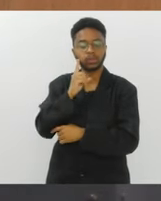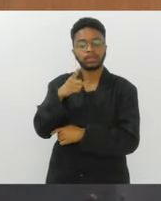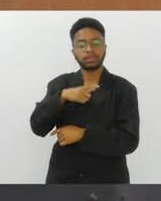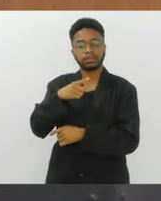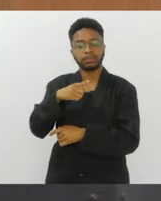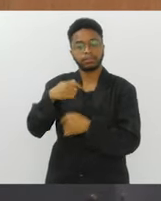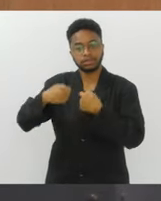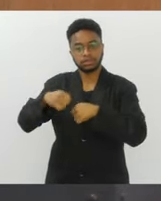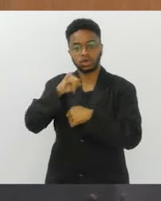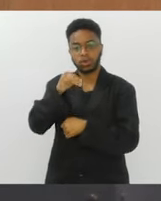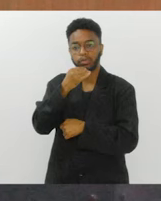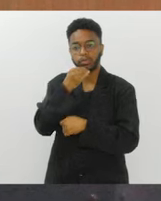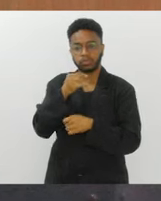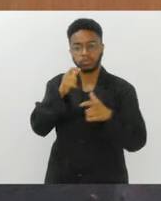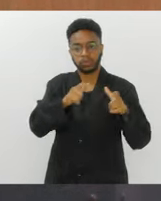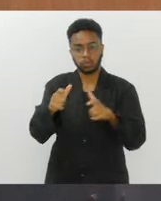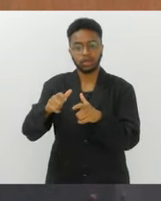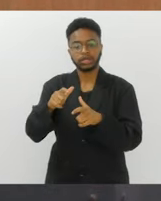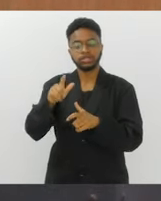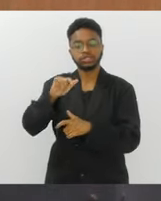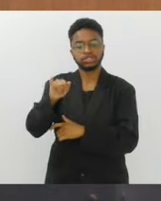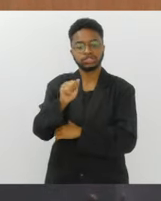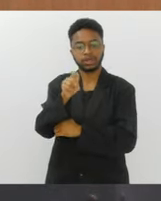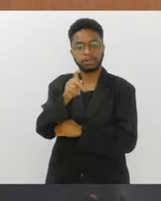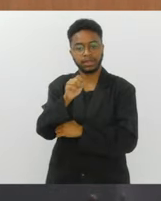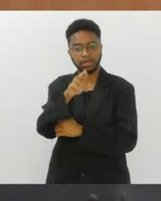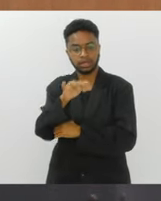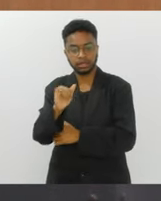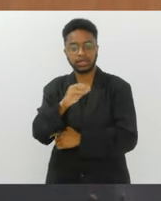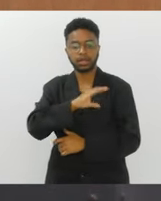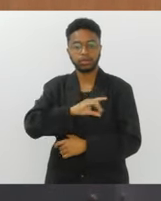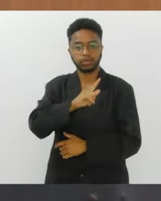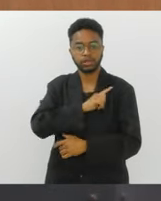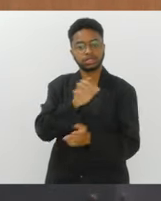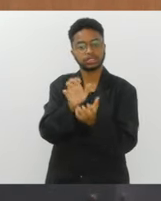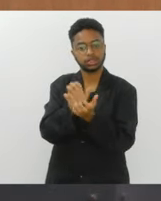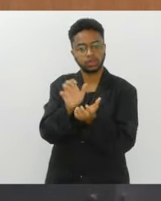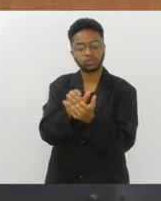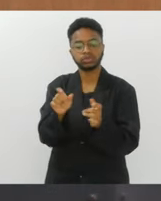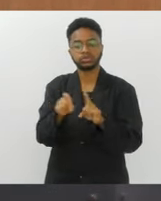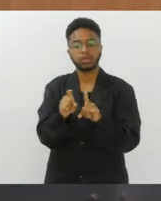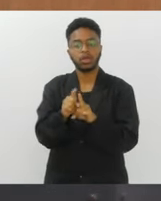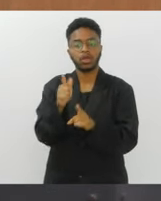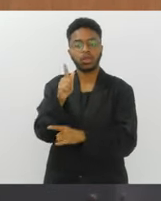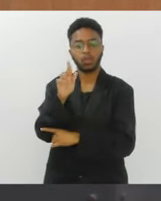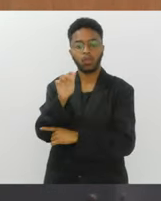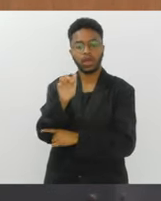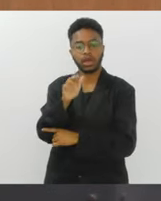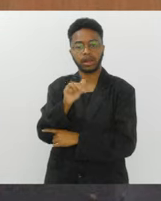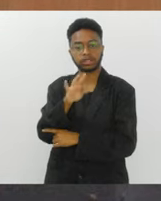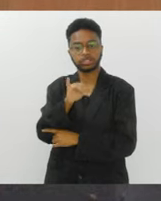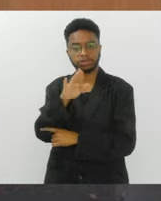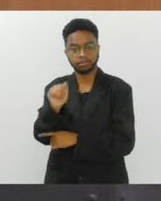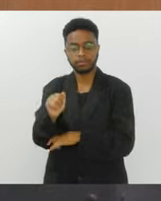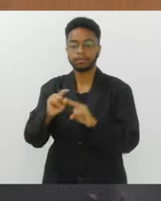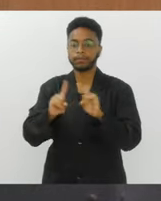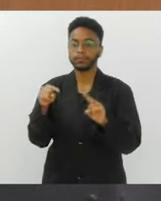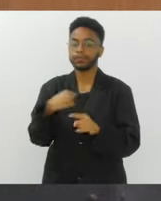oportunidade nos seus territórios, em Japeri, em Campo Grande, em Santa Cruz, em Guaratiba. Mas a gente quer